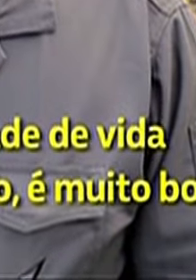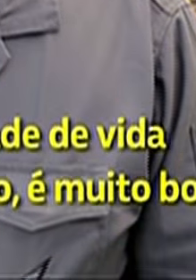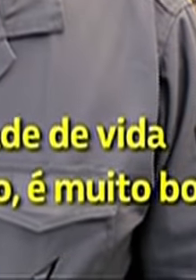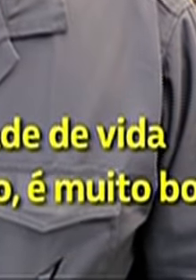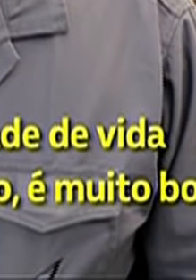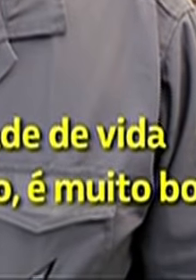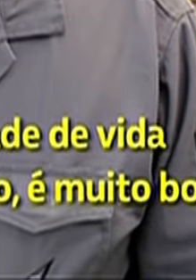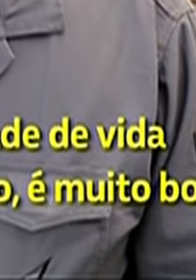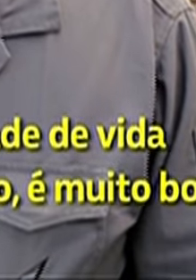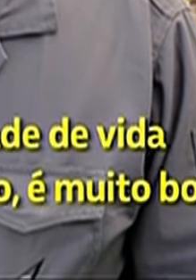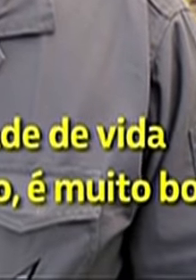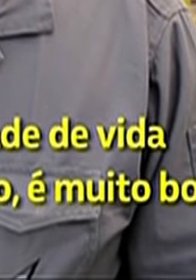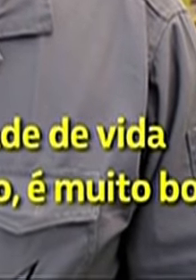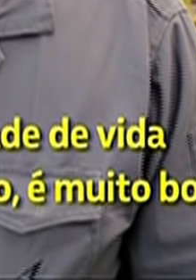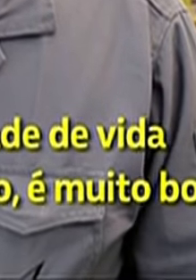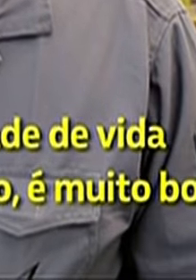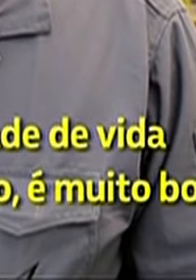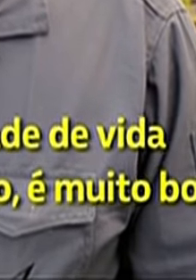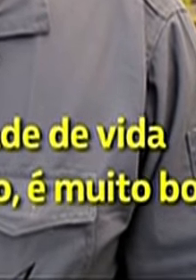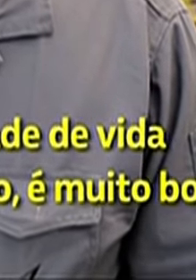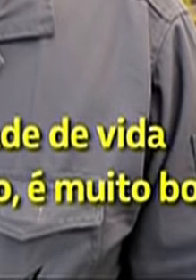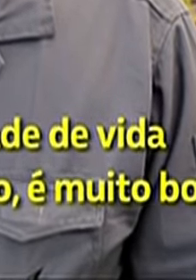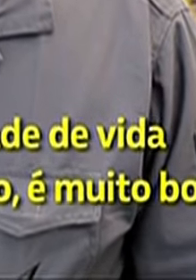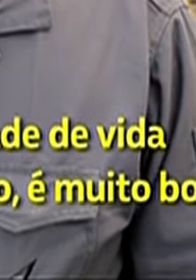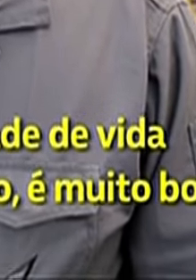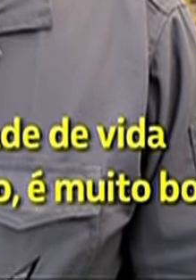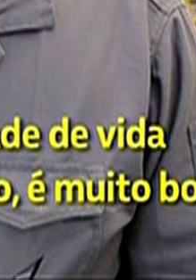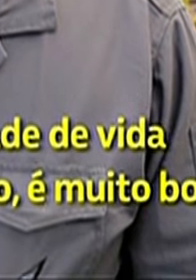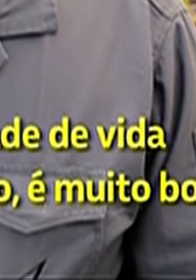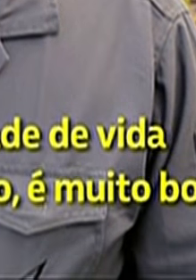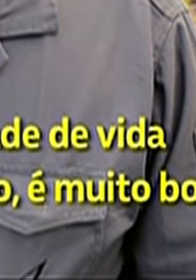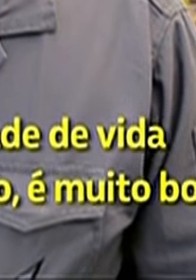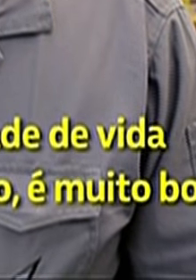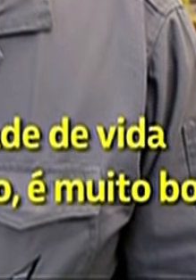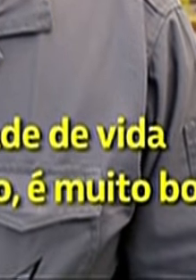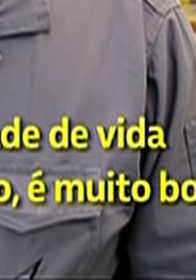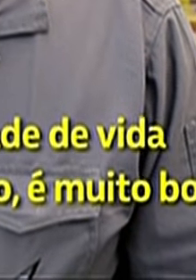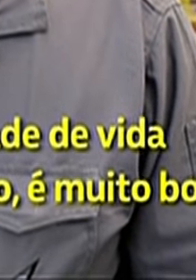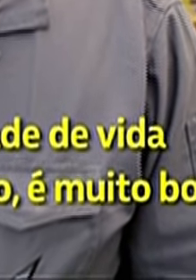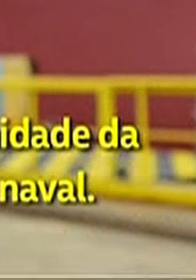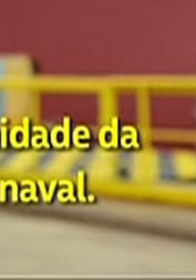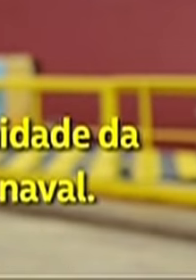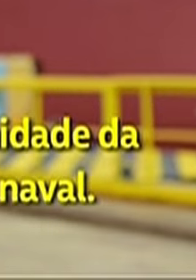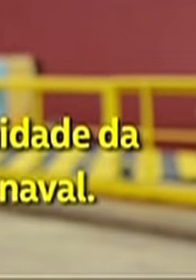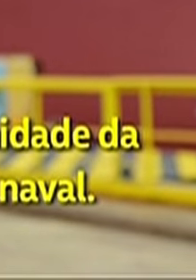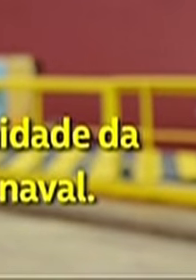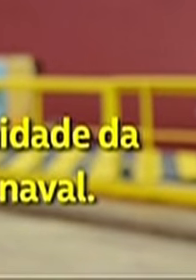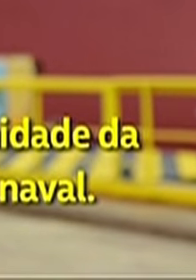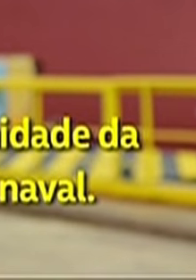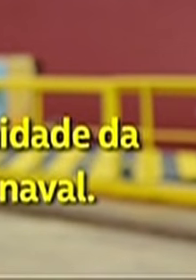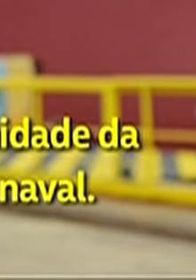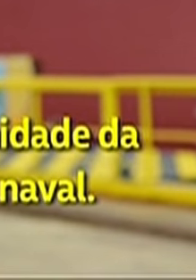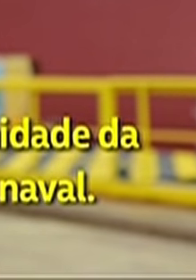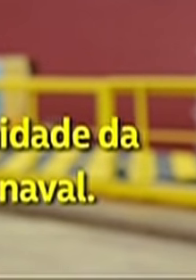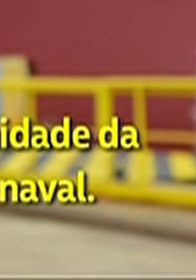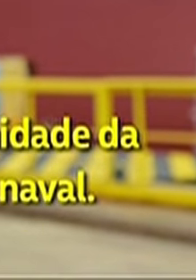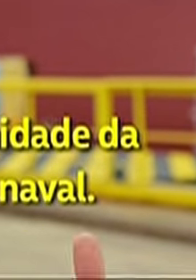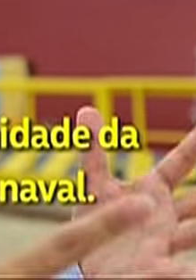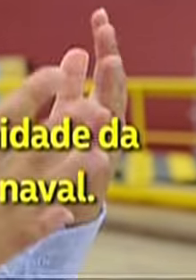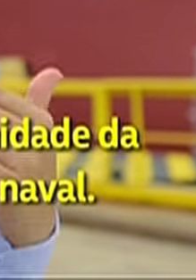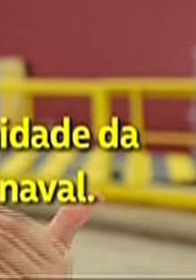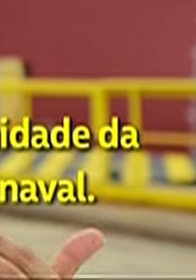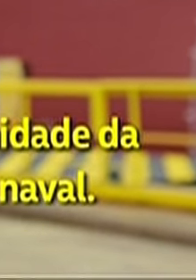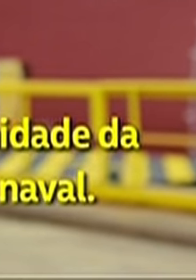Hoje eu sou mais feliz, né? A qualidade de vida que eu tenho hoje aqui em Pernambuco é muito boa. A Transpetro, ela trouxe